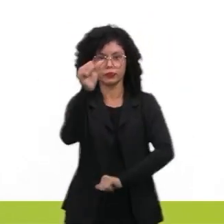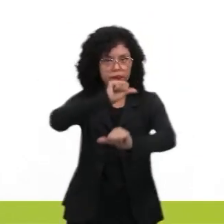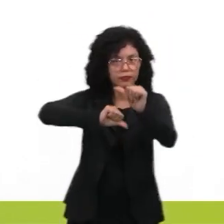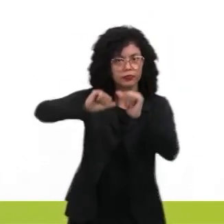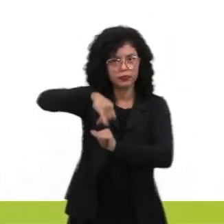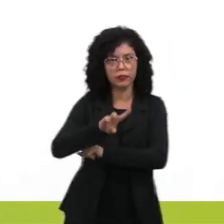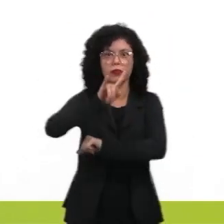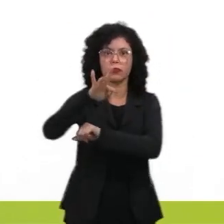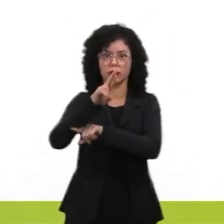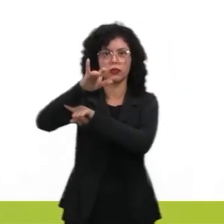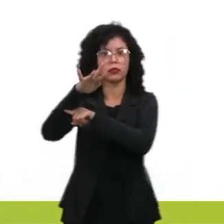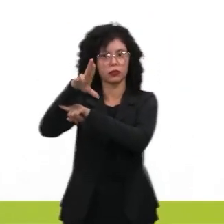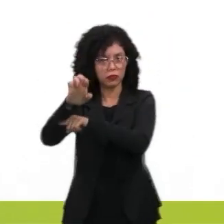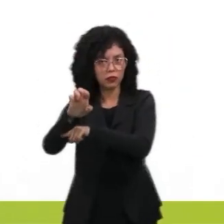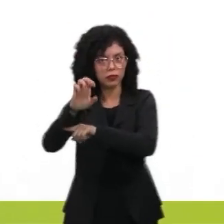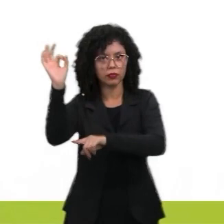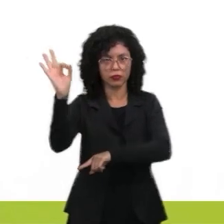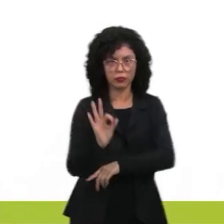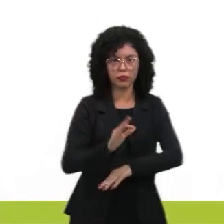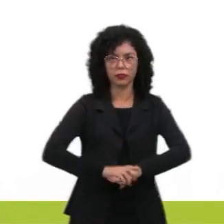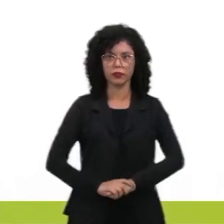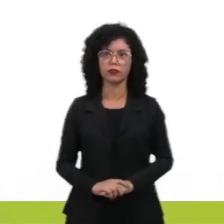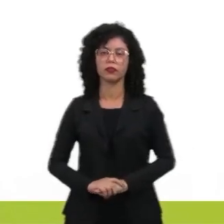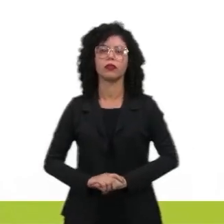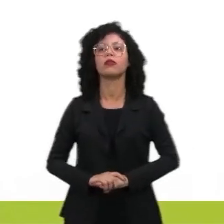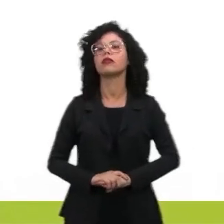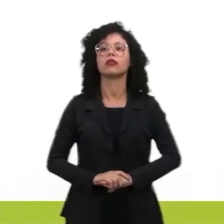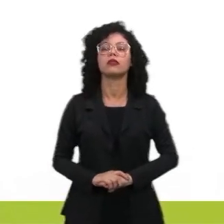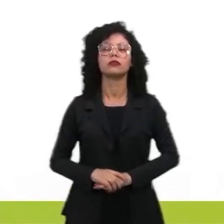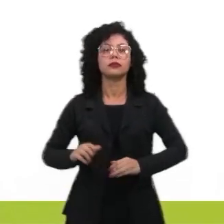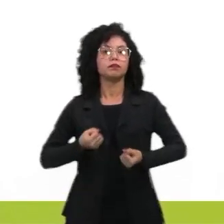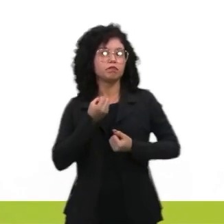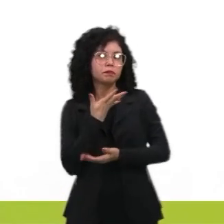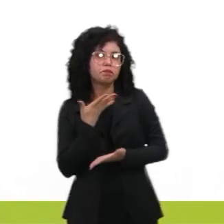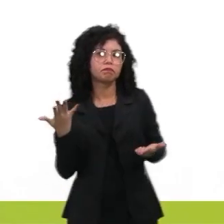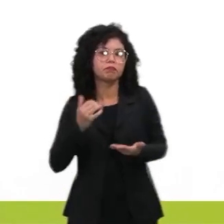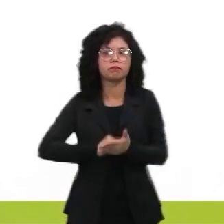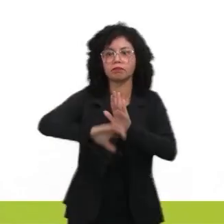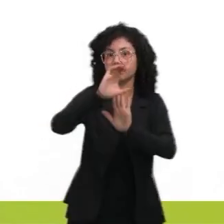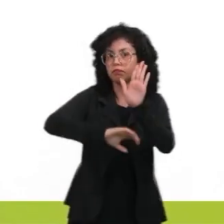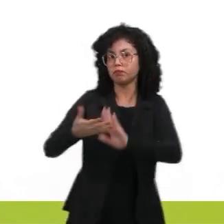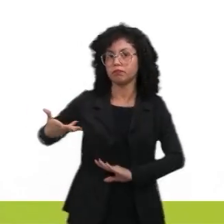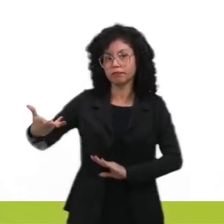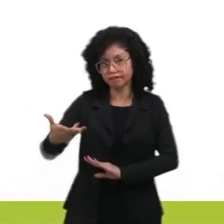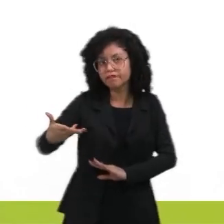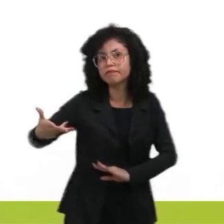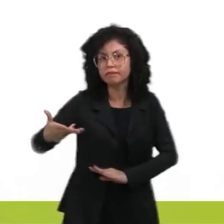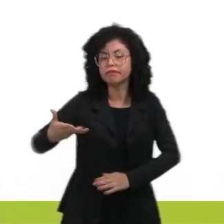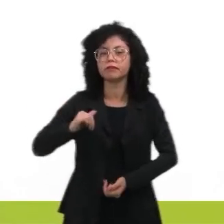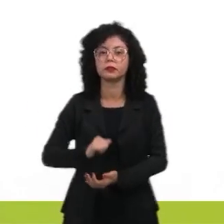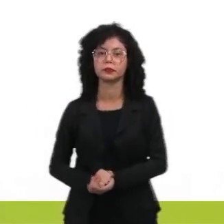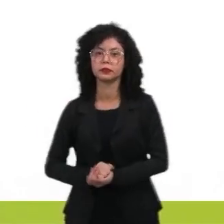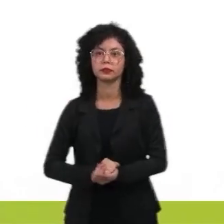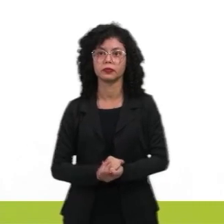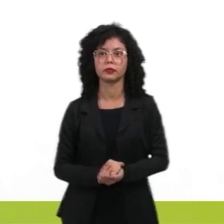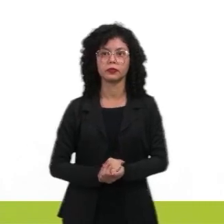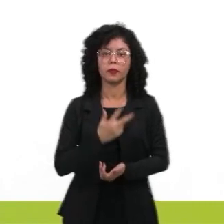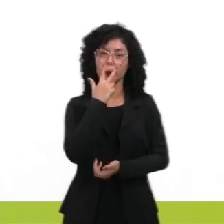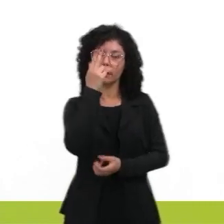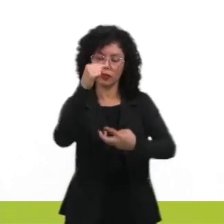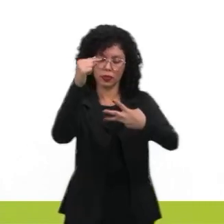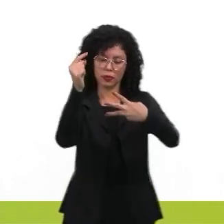inversamente proporcional. Ok? Bem, a gente começa com os conceitos básicos, né? E vão